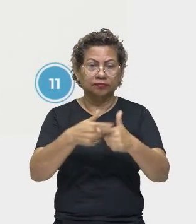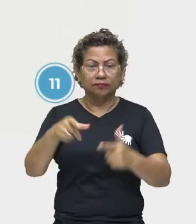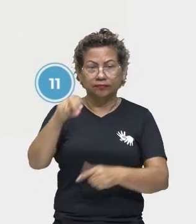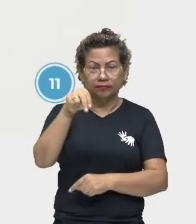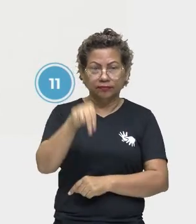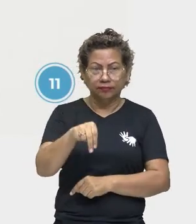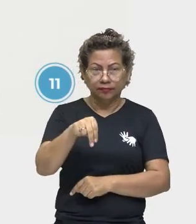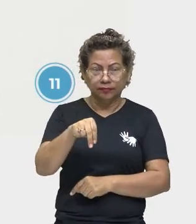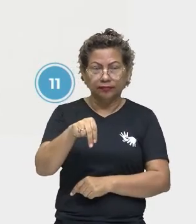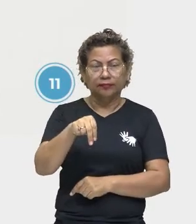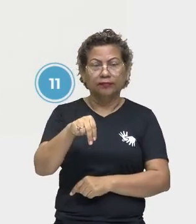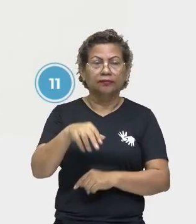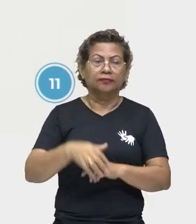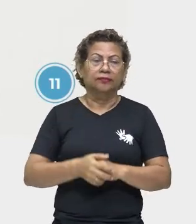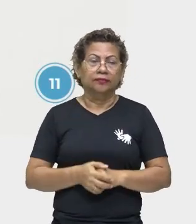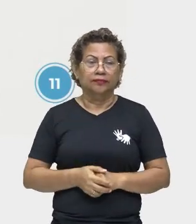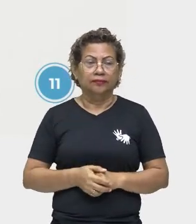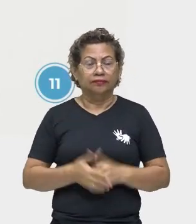passa